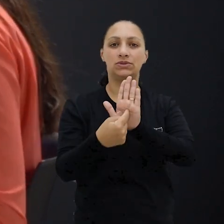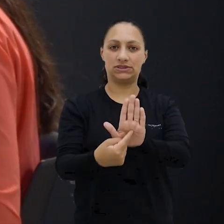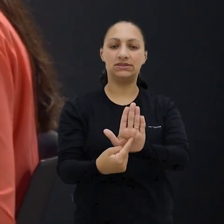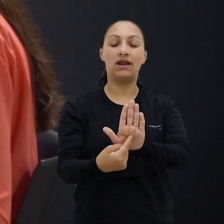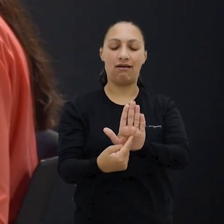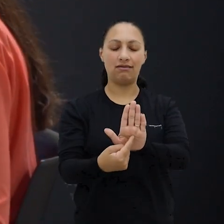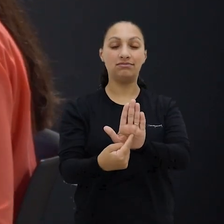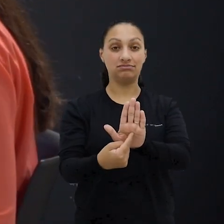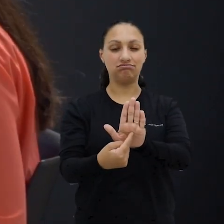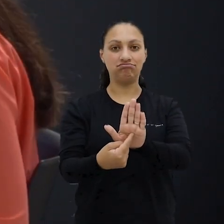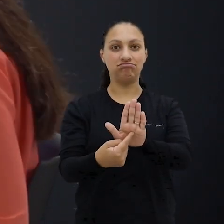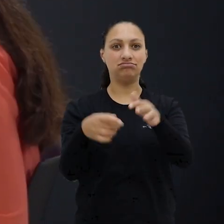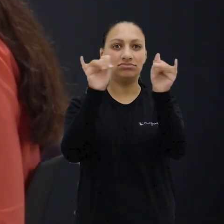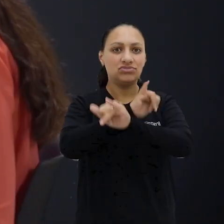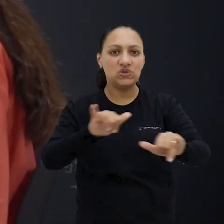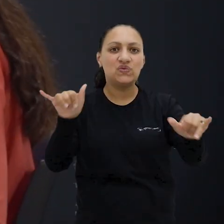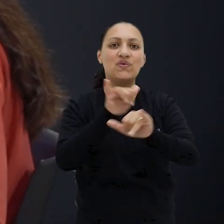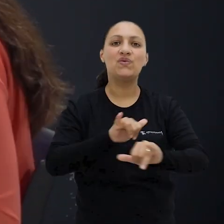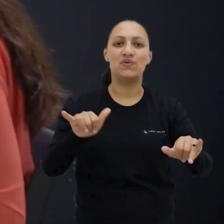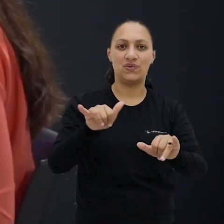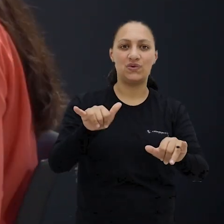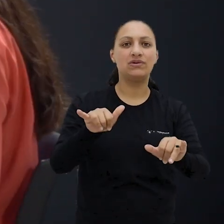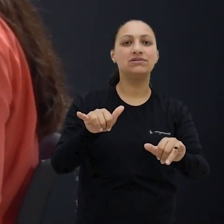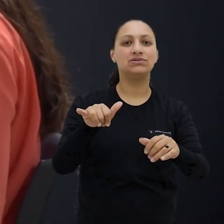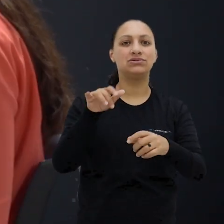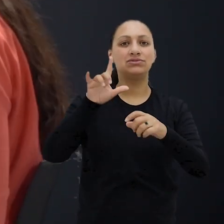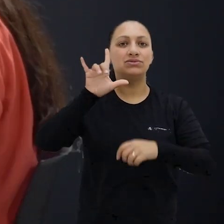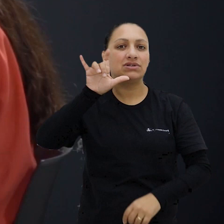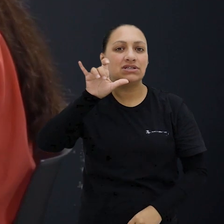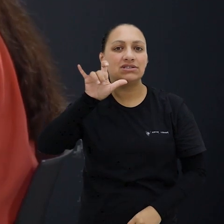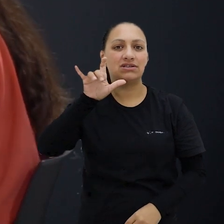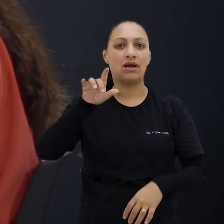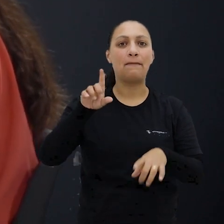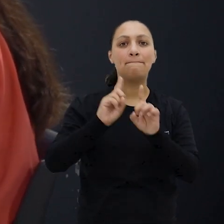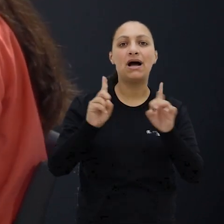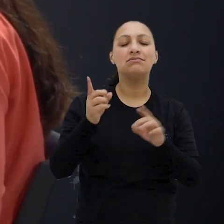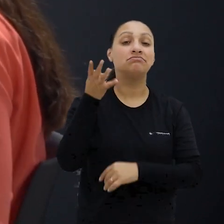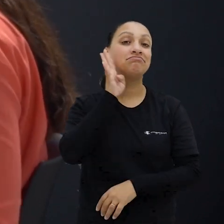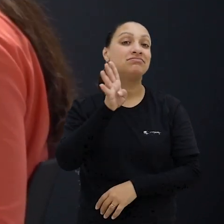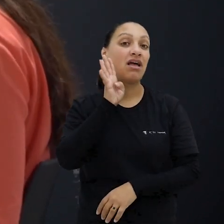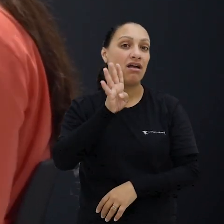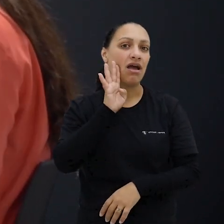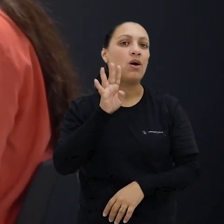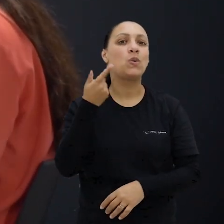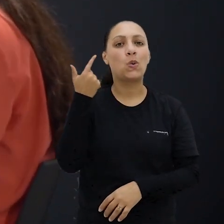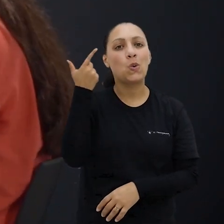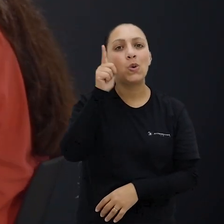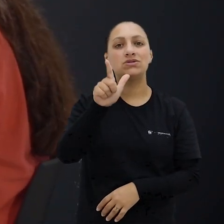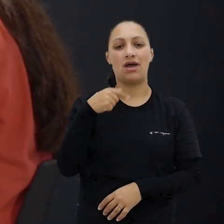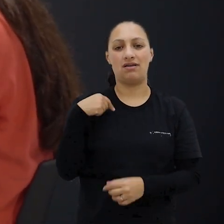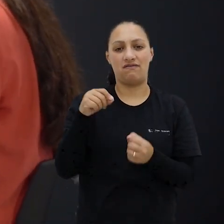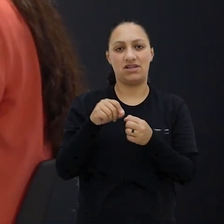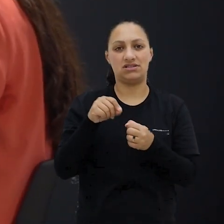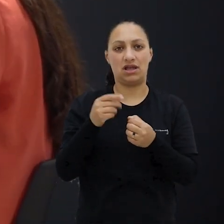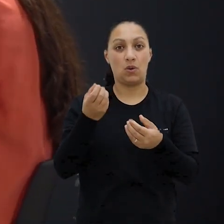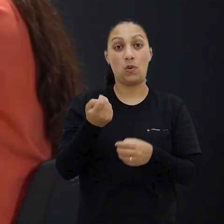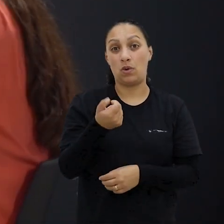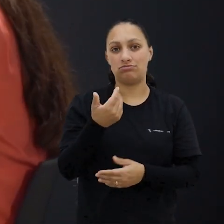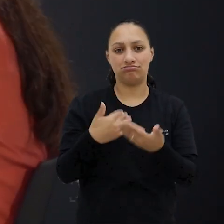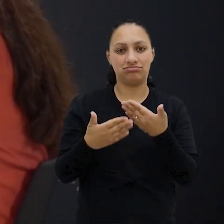mostrar na divulgação, né, no Insta, de por que é legal tá aqui, o que a gente consegue fazer tudo